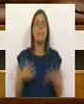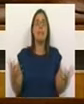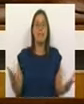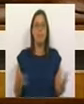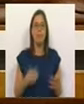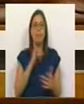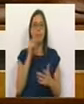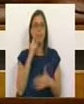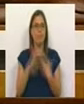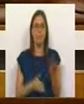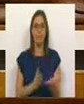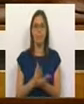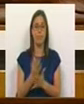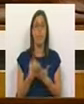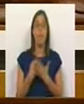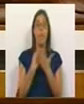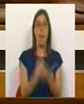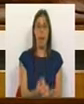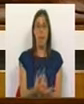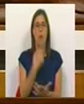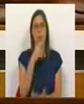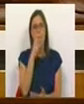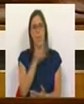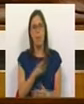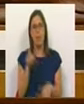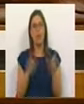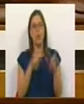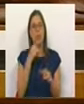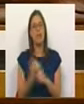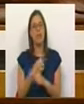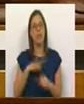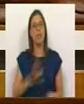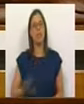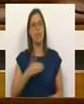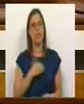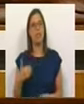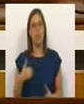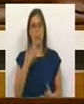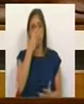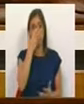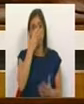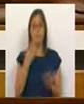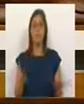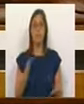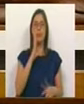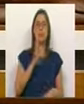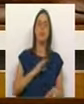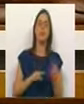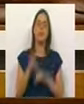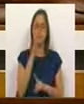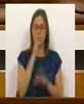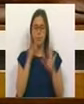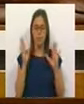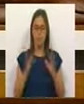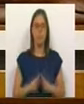sua viabilidade e o apoio a largos milhares de utentes do Serviço Nacional de Saúde. Senhoras e